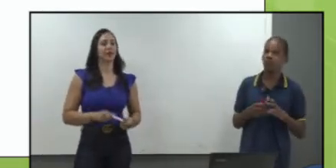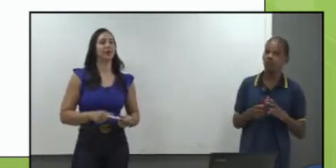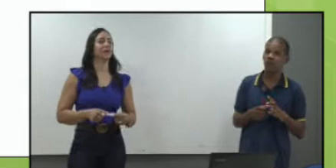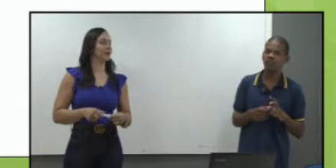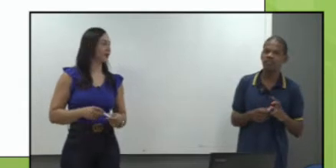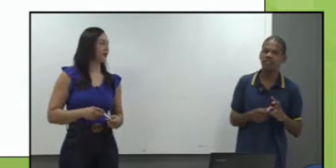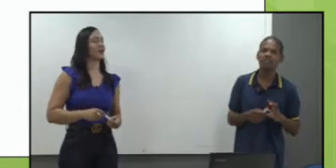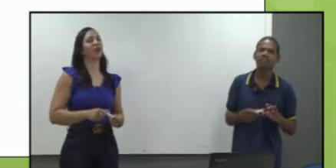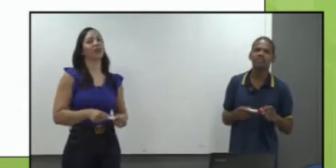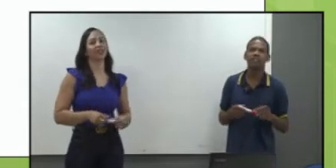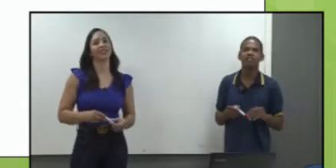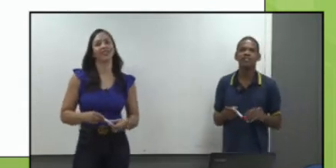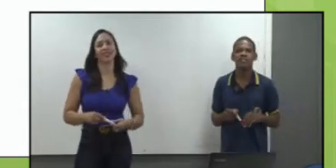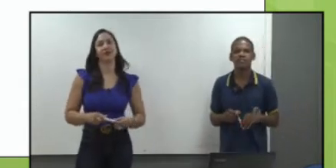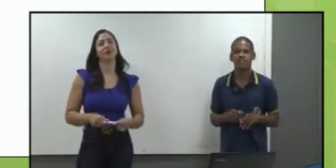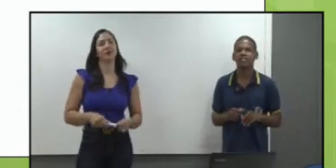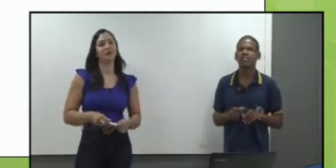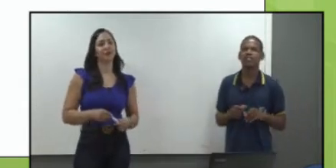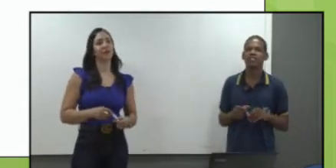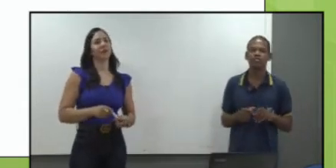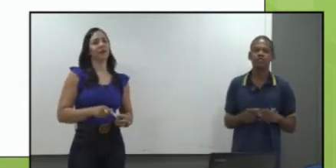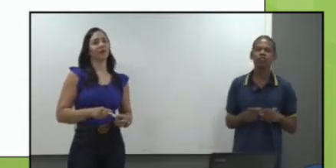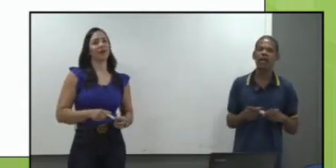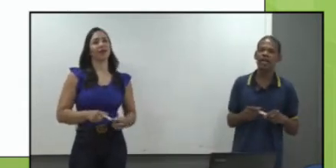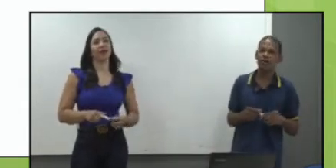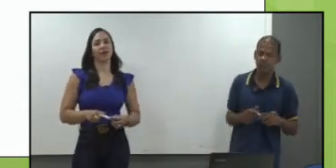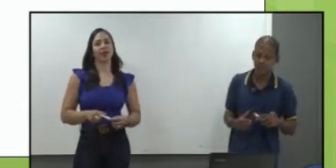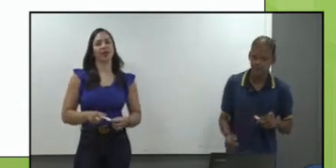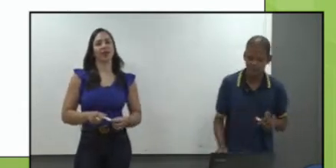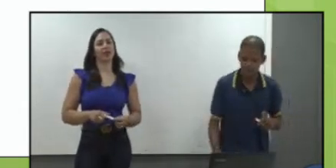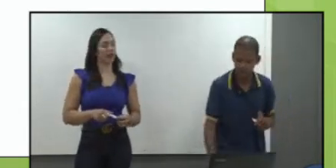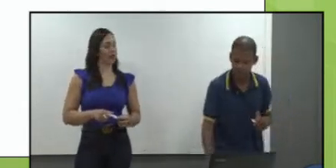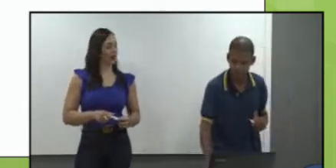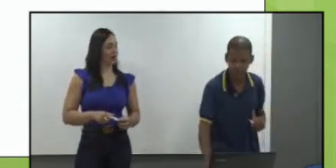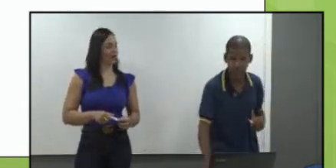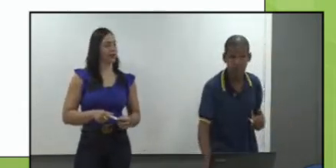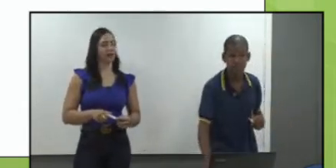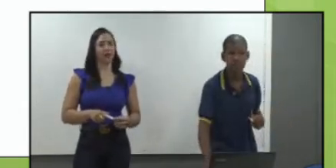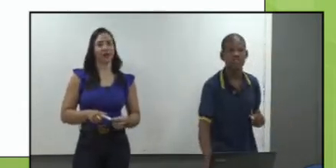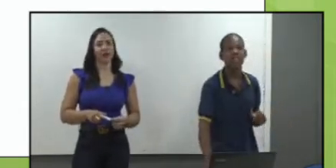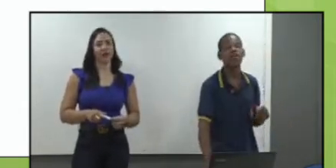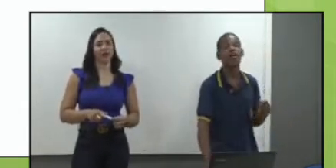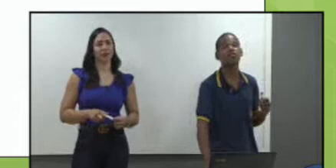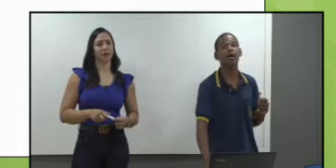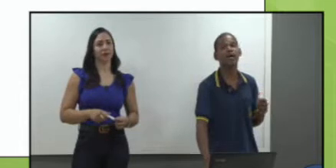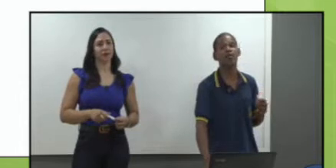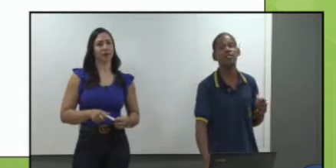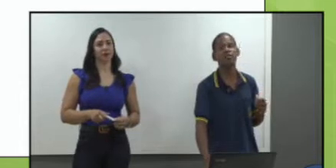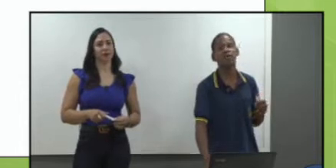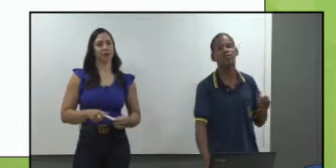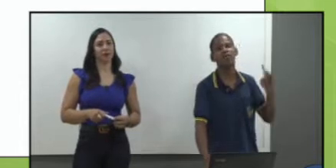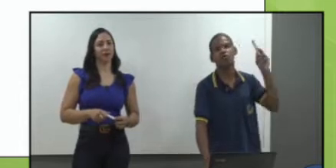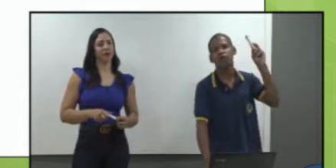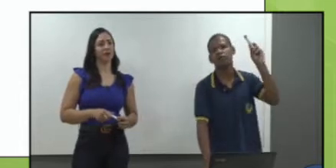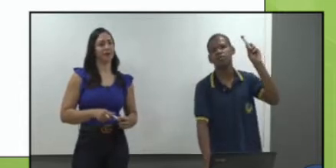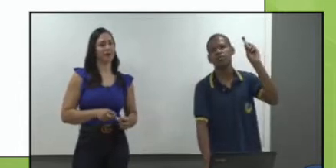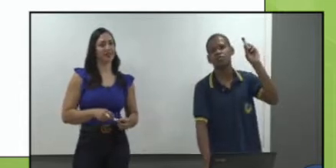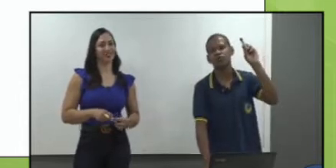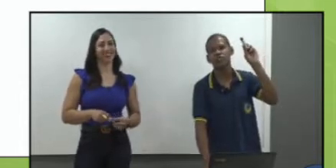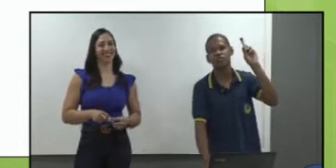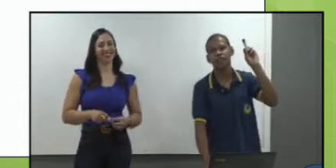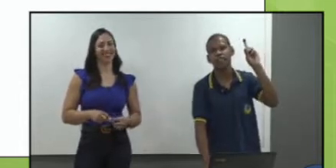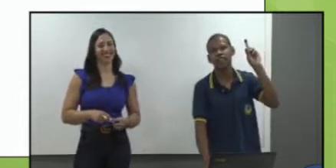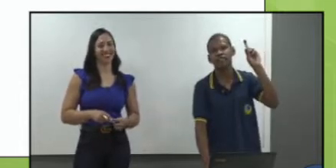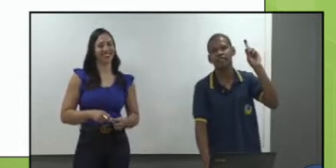Pernambuco, isso. Que é o frevo, né? E Olinda, Recife. Isso. E o baião, não é isso? Quem é o rei do baião, pessoal? Pergunta ao